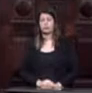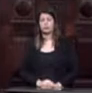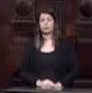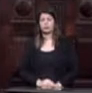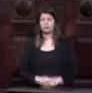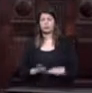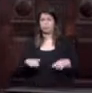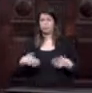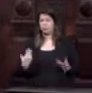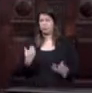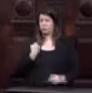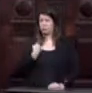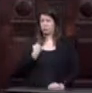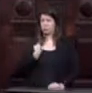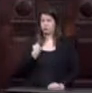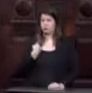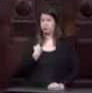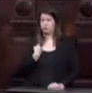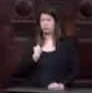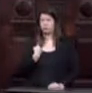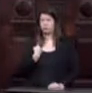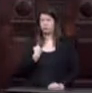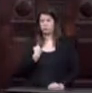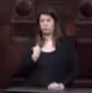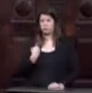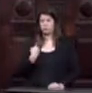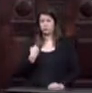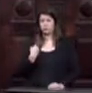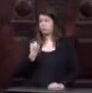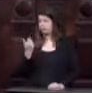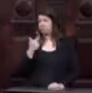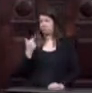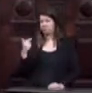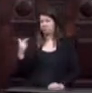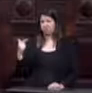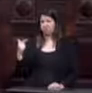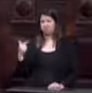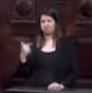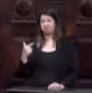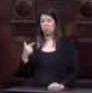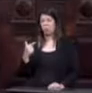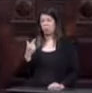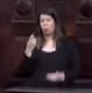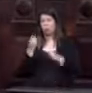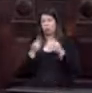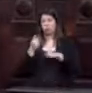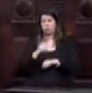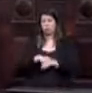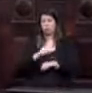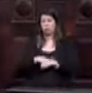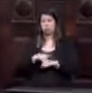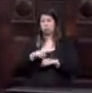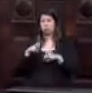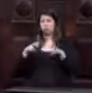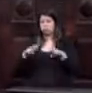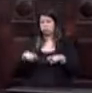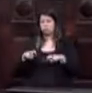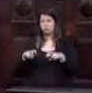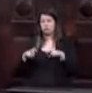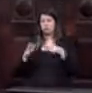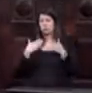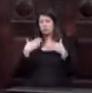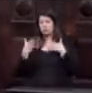Então, nem no número nós tivemos chance de ter